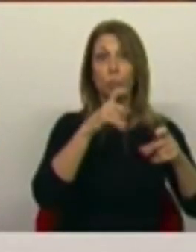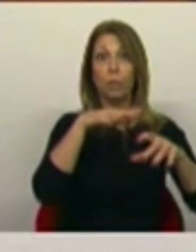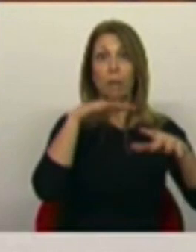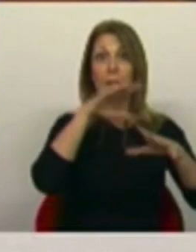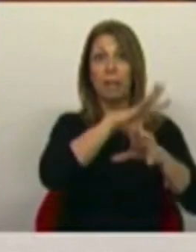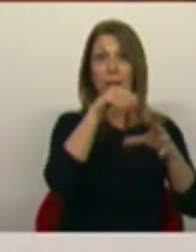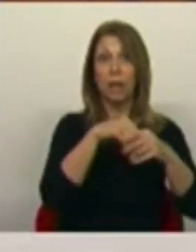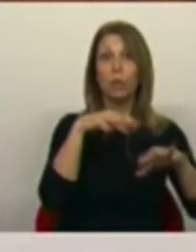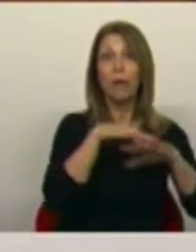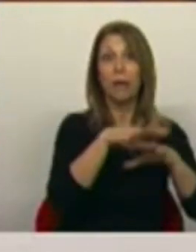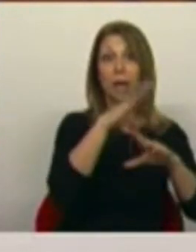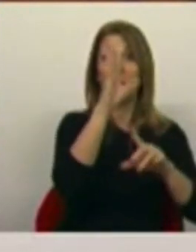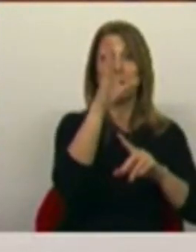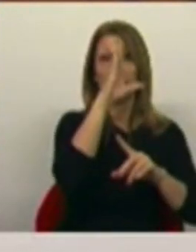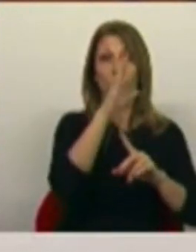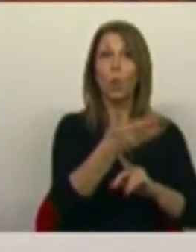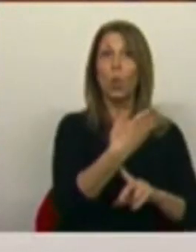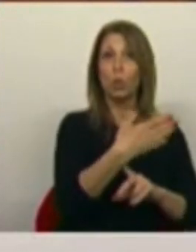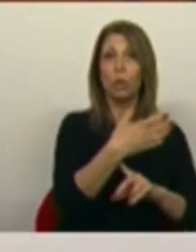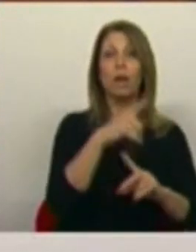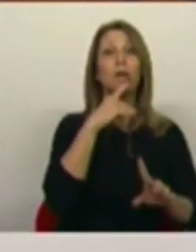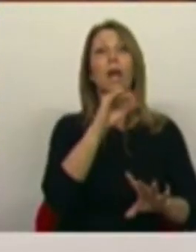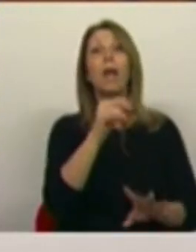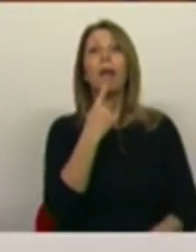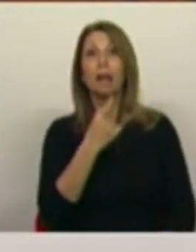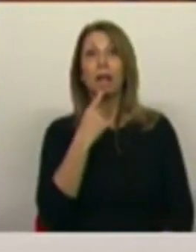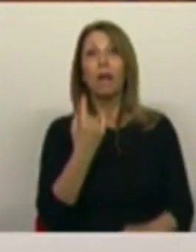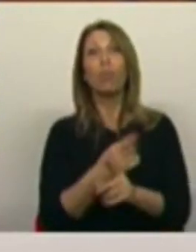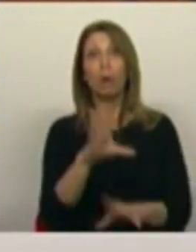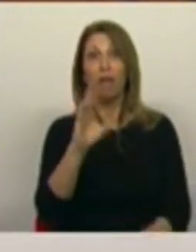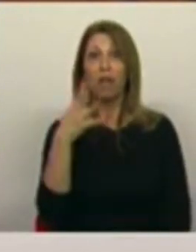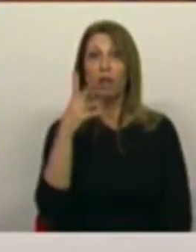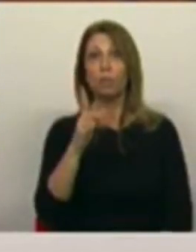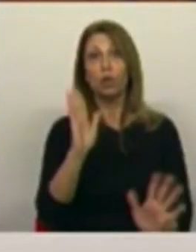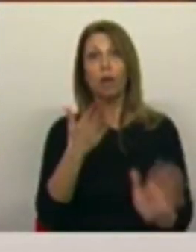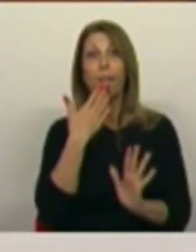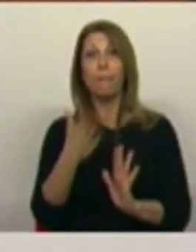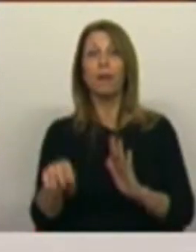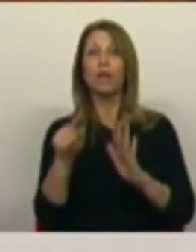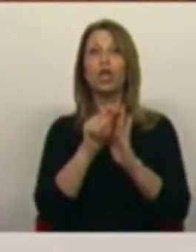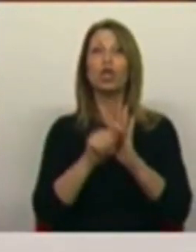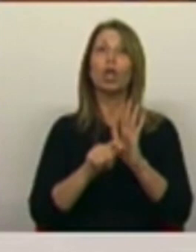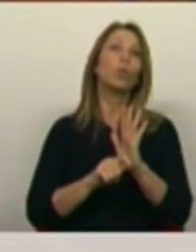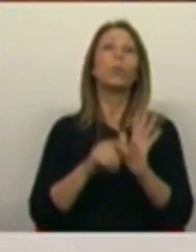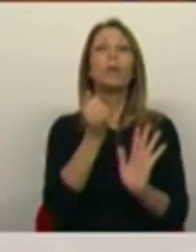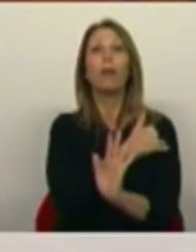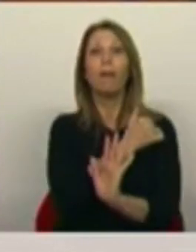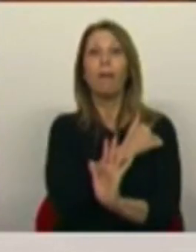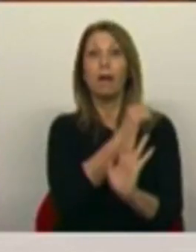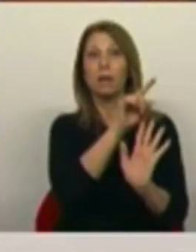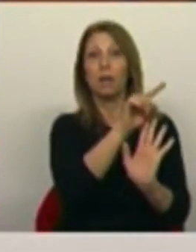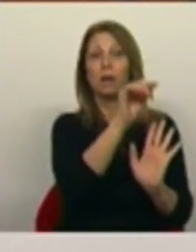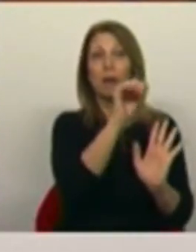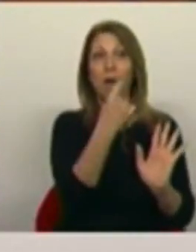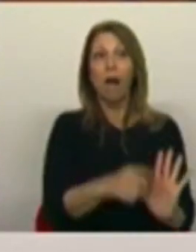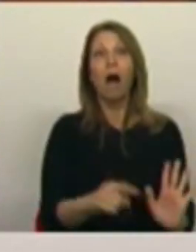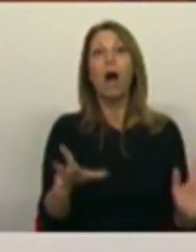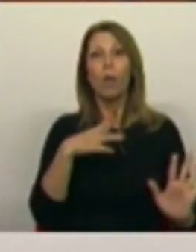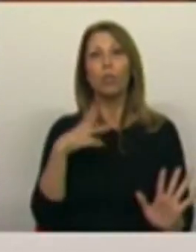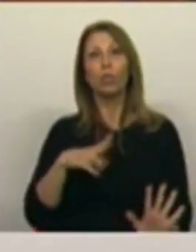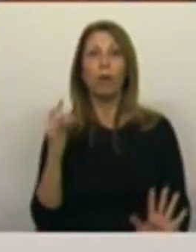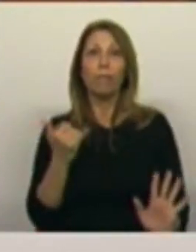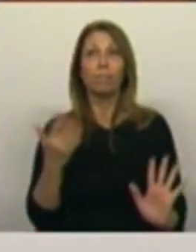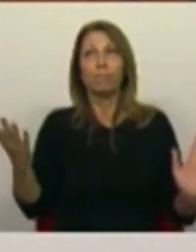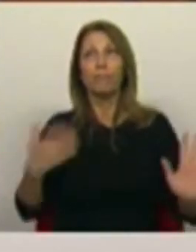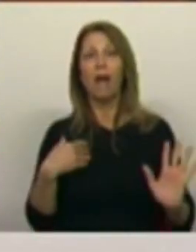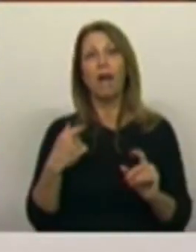solo britânico? É que mais de 10 mil já pediram estatuto de residentes. E o que é que Portugal tem feito? Tem fingido que nada se passa. Vamos ou não reforçar